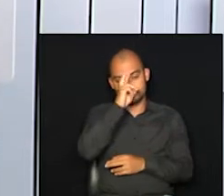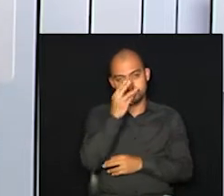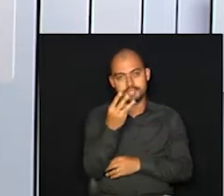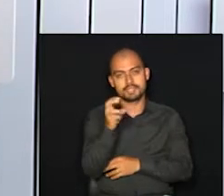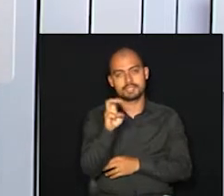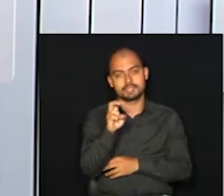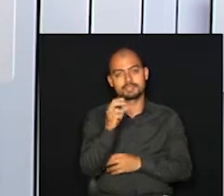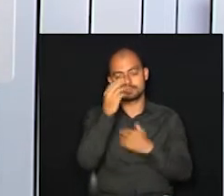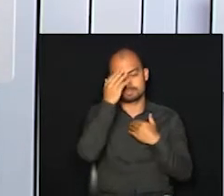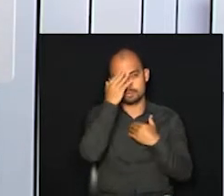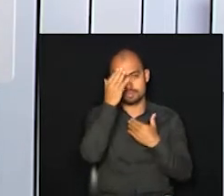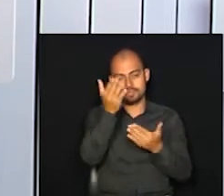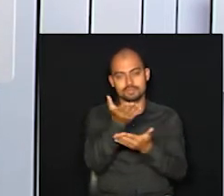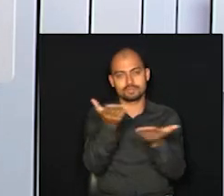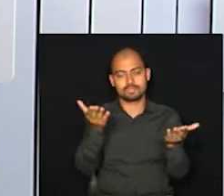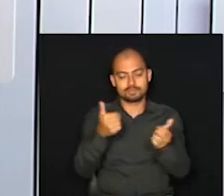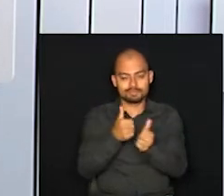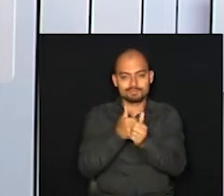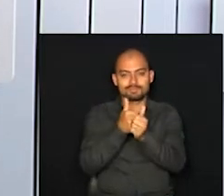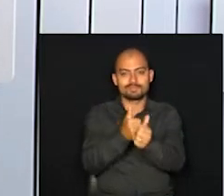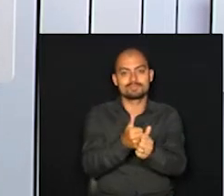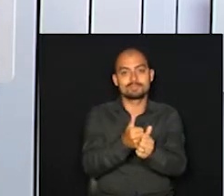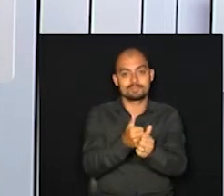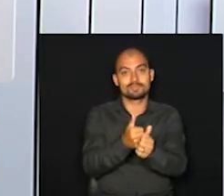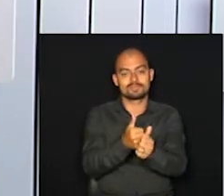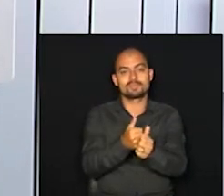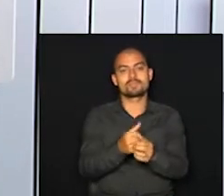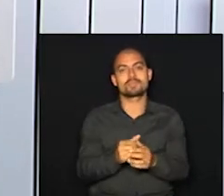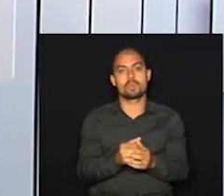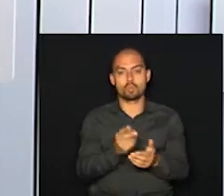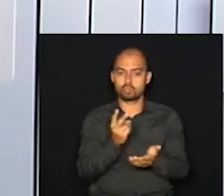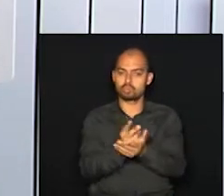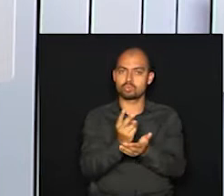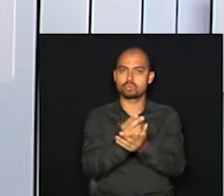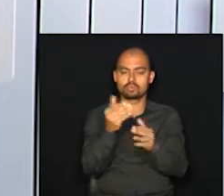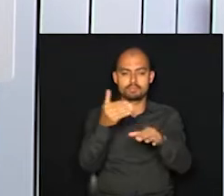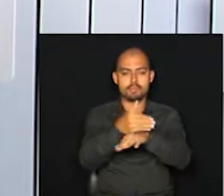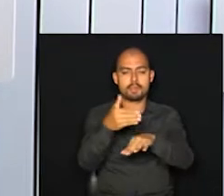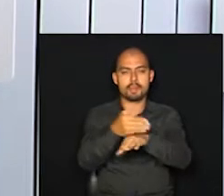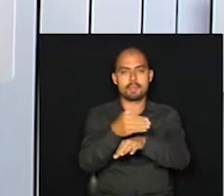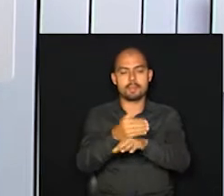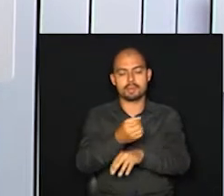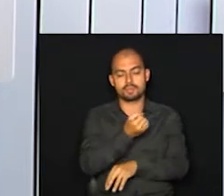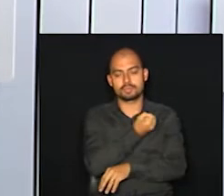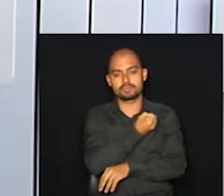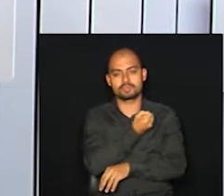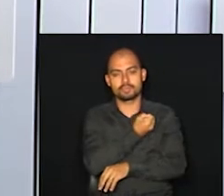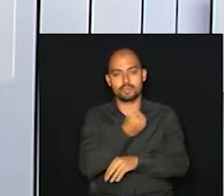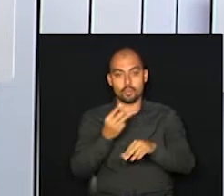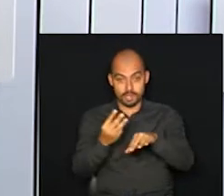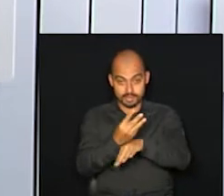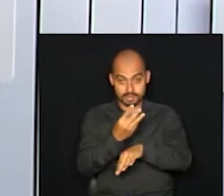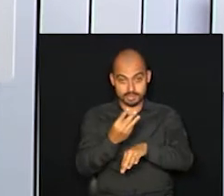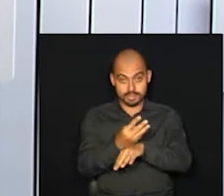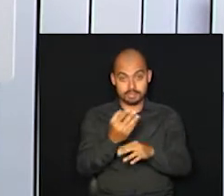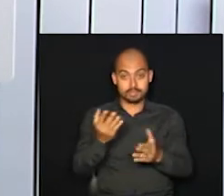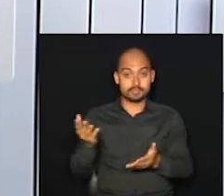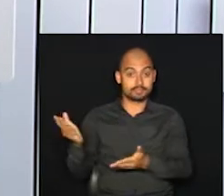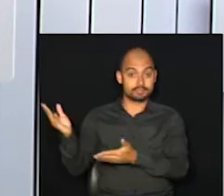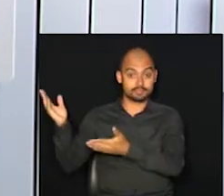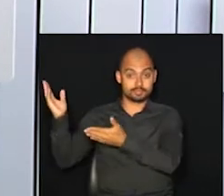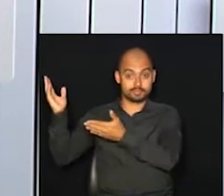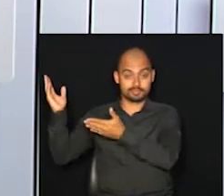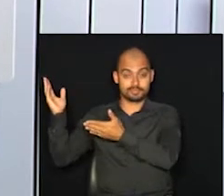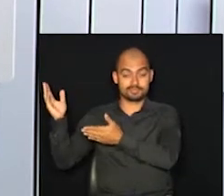12:35. Muito obrigado pela sua companhia e audiência. Continue participando através do número do nosso WhatsApp,